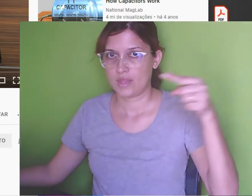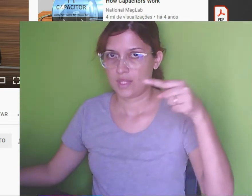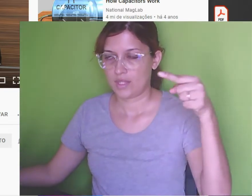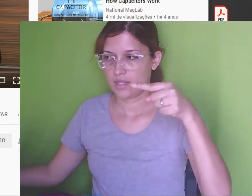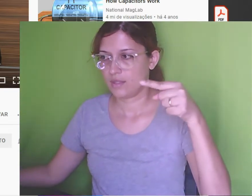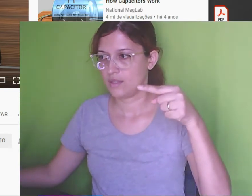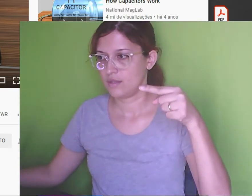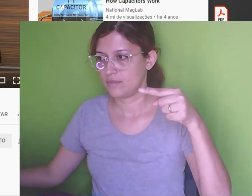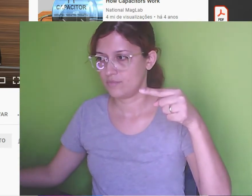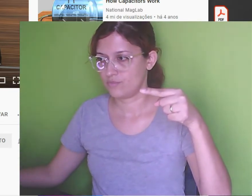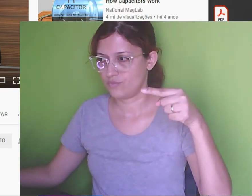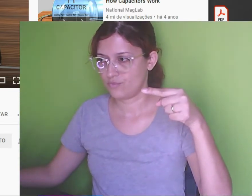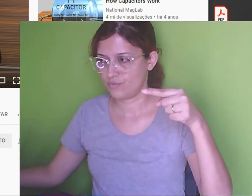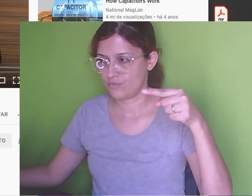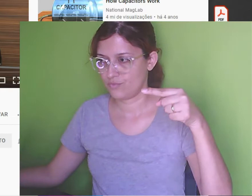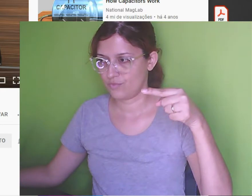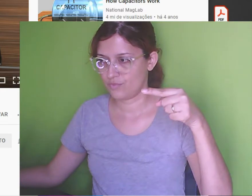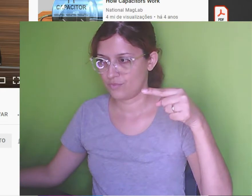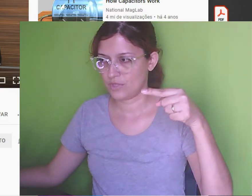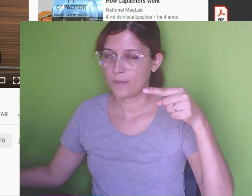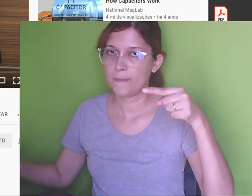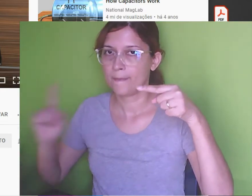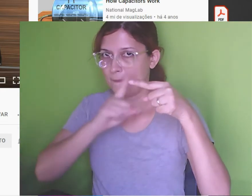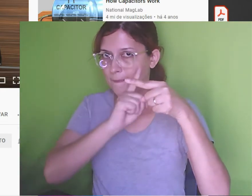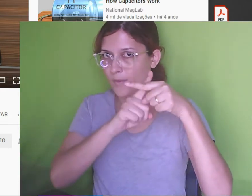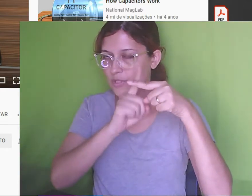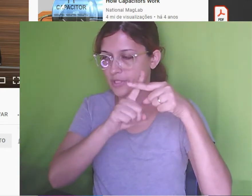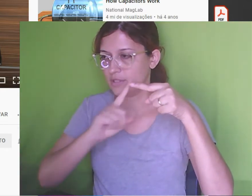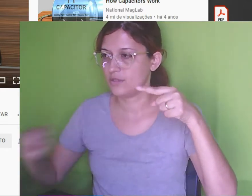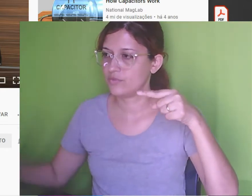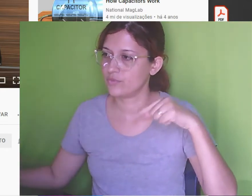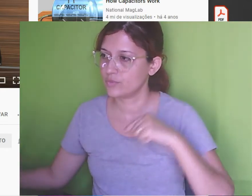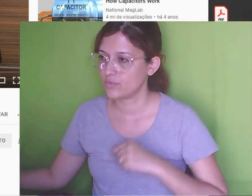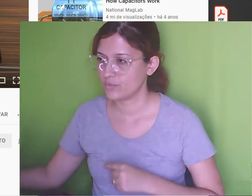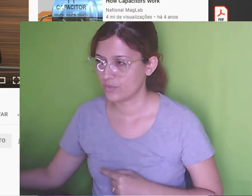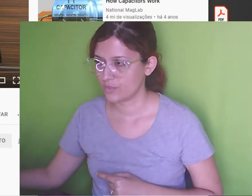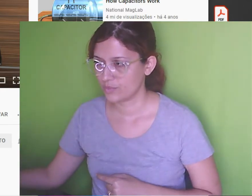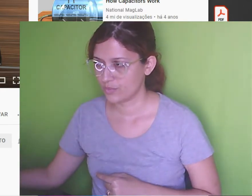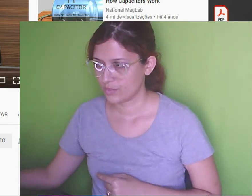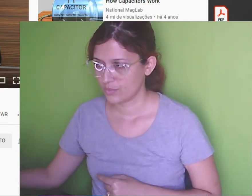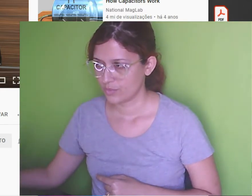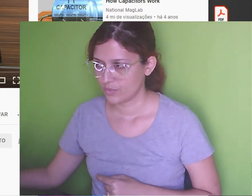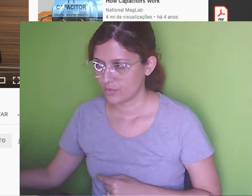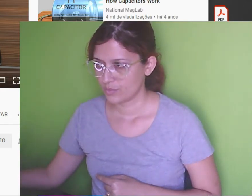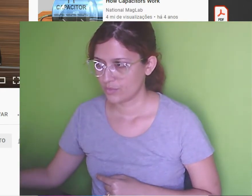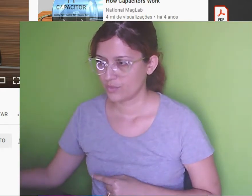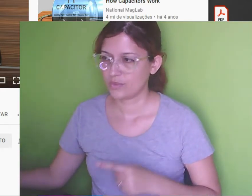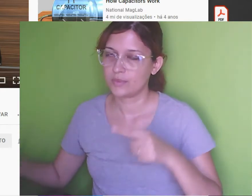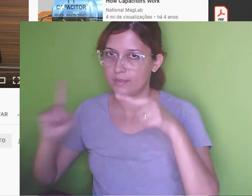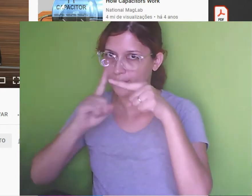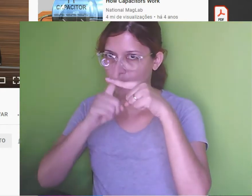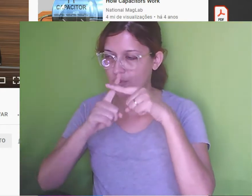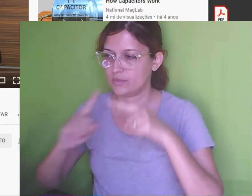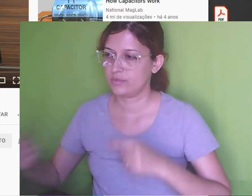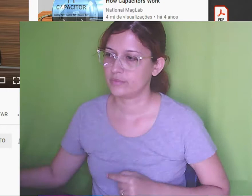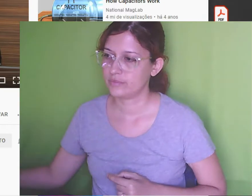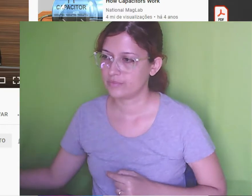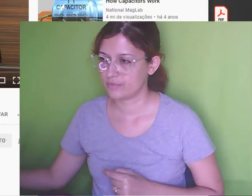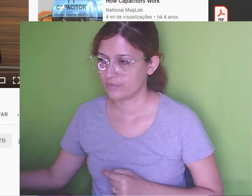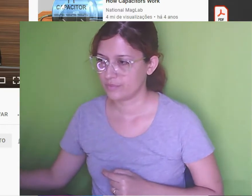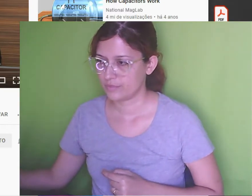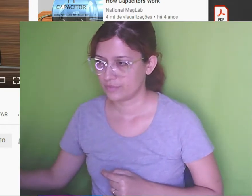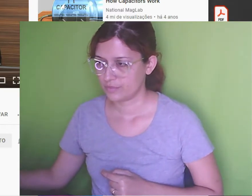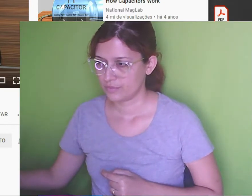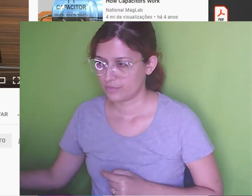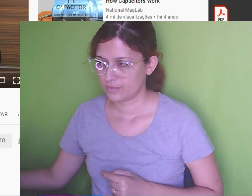Veja, ele está conectado inversamente. O negativo está conectado no positivo e o positivo